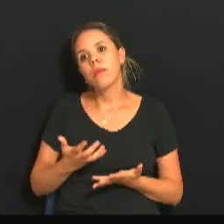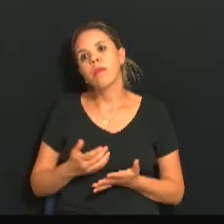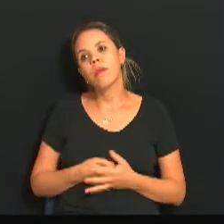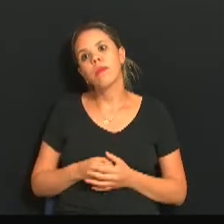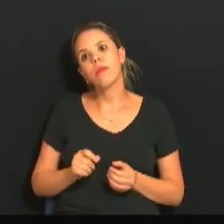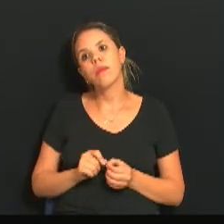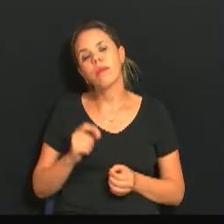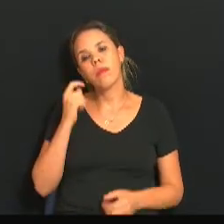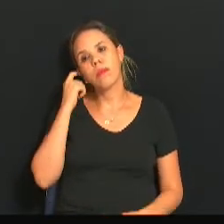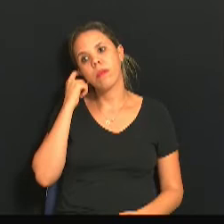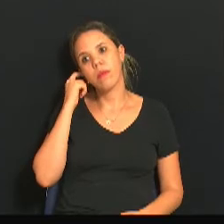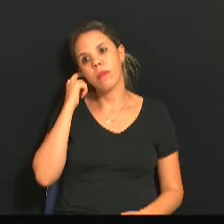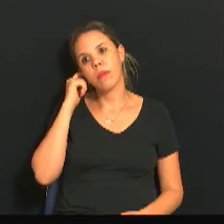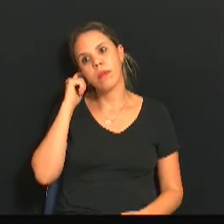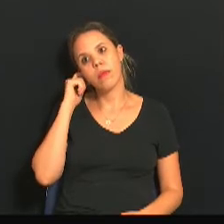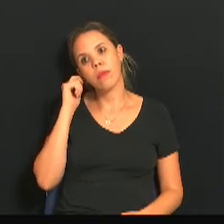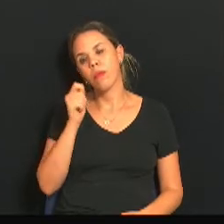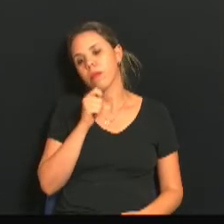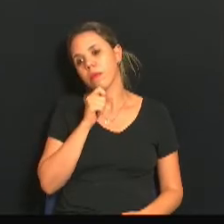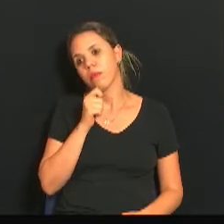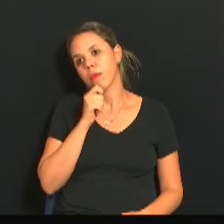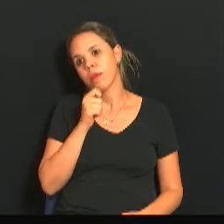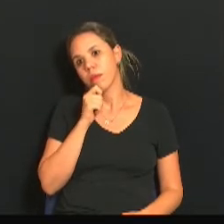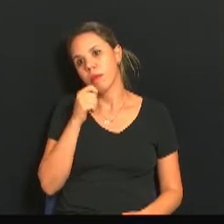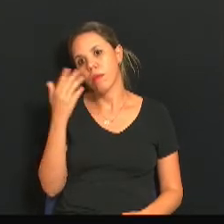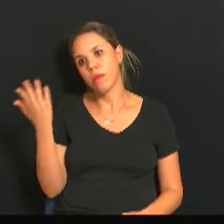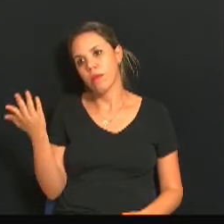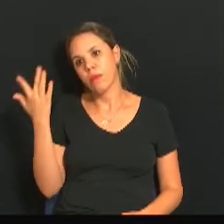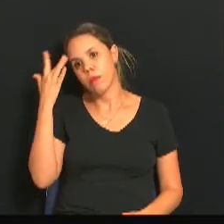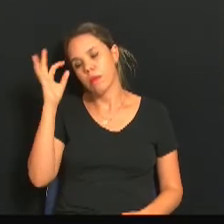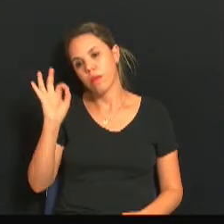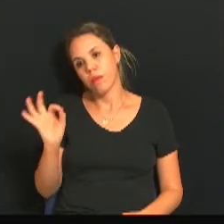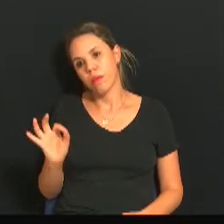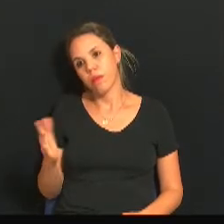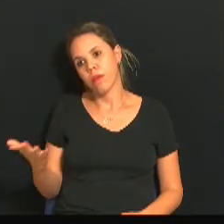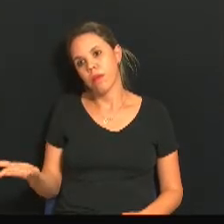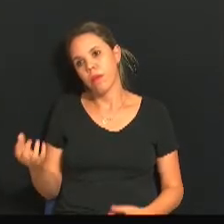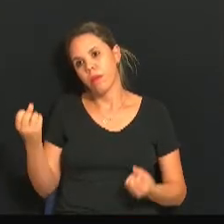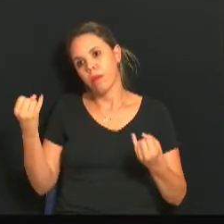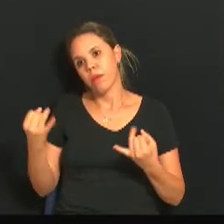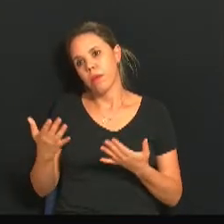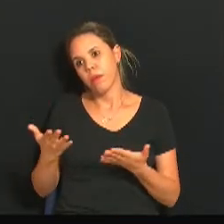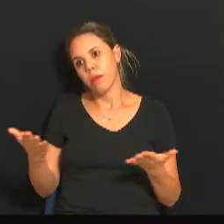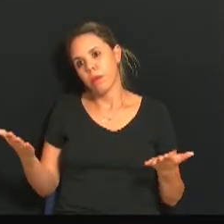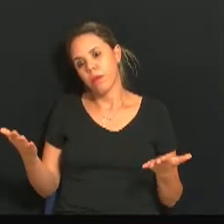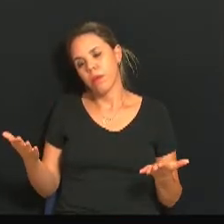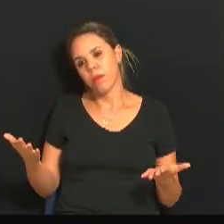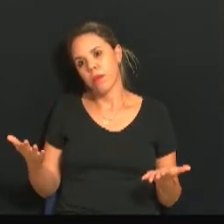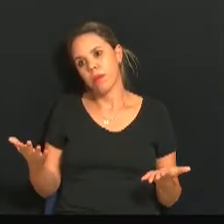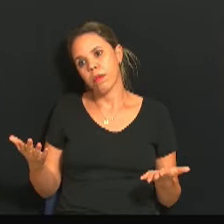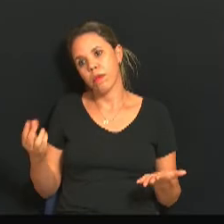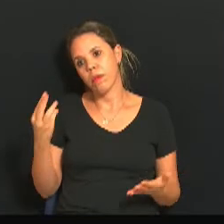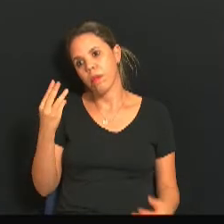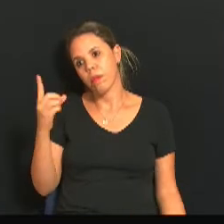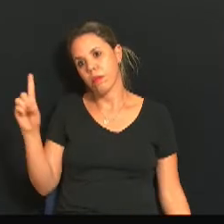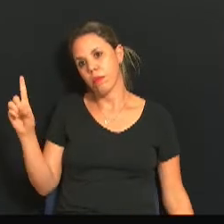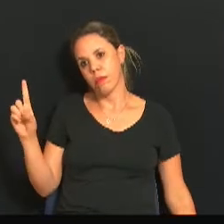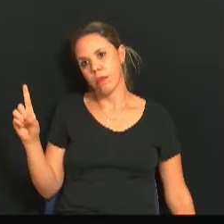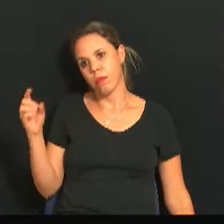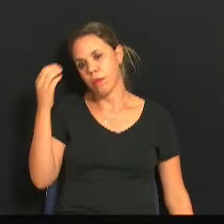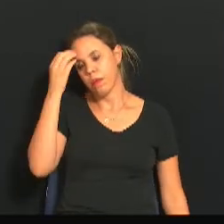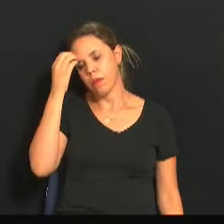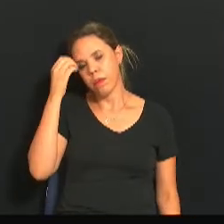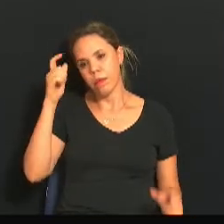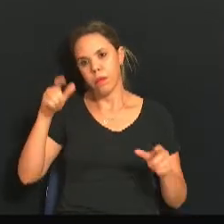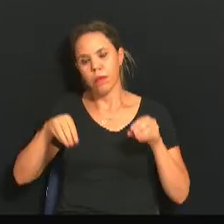mas eu não falei não sei lá no encher o seu lado que ser assim eu quero destacar aqui para vocês a própria maquete 3D aqui que a nossa